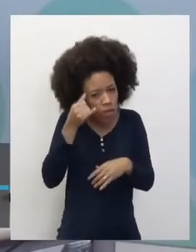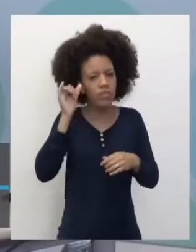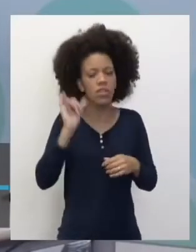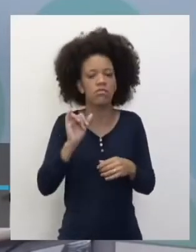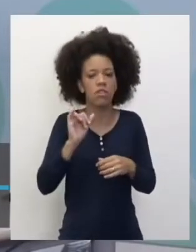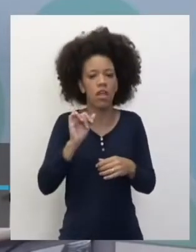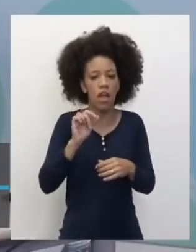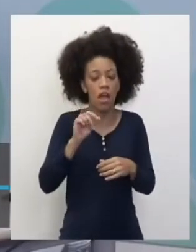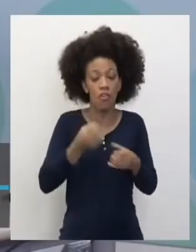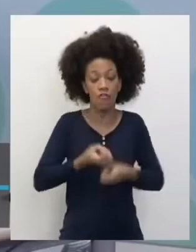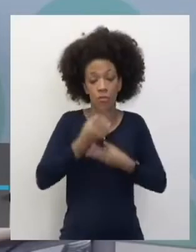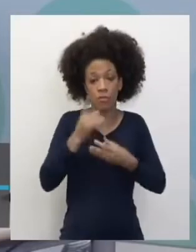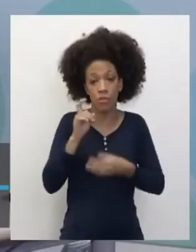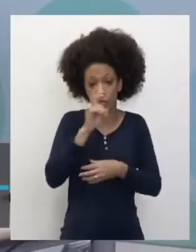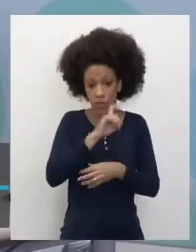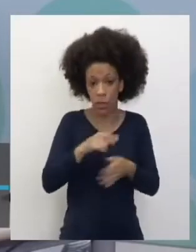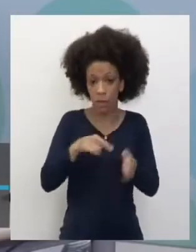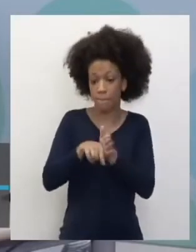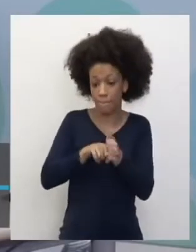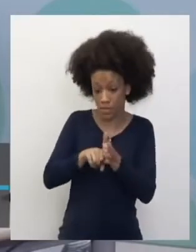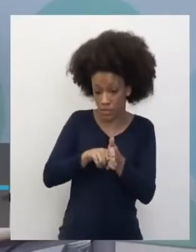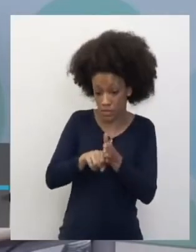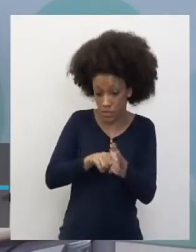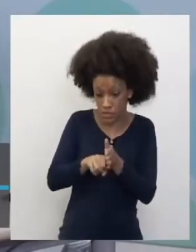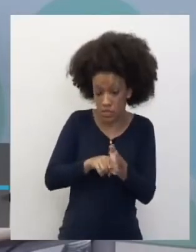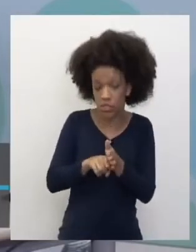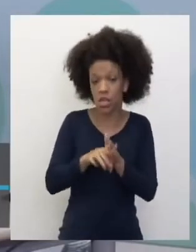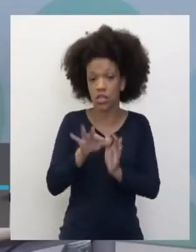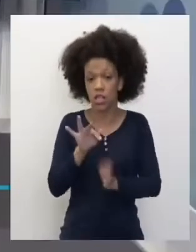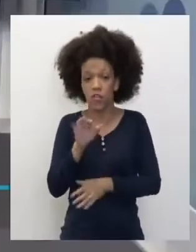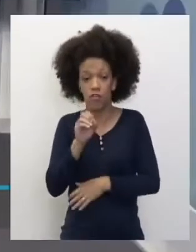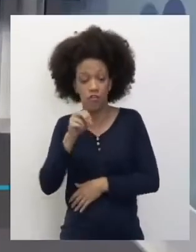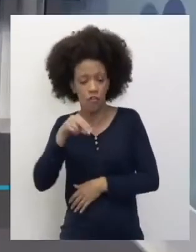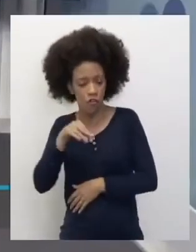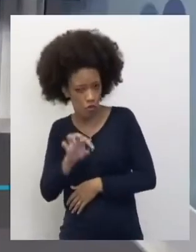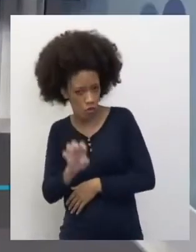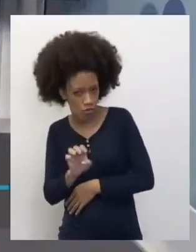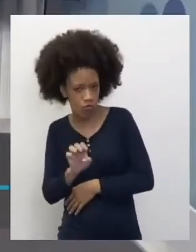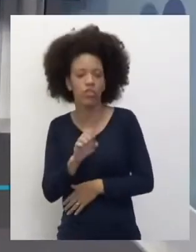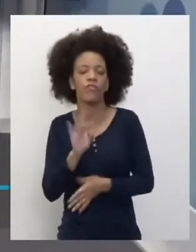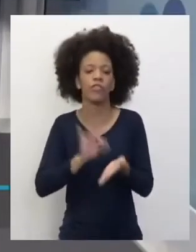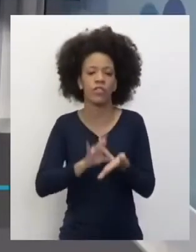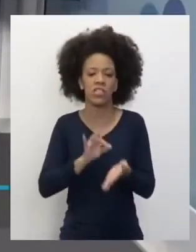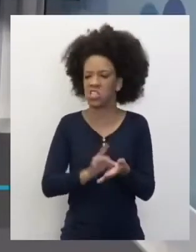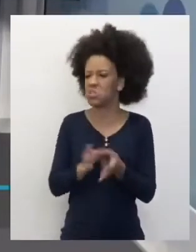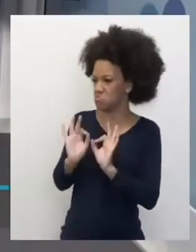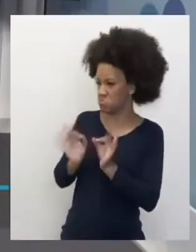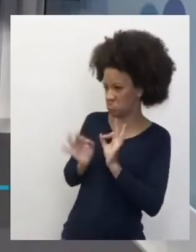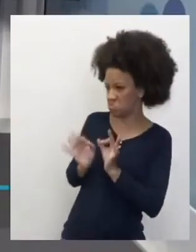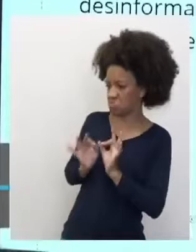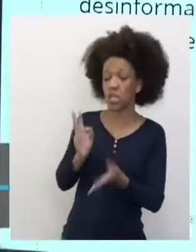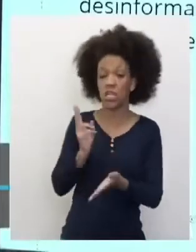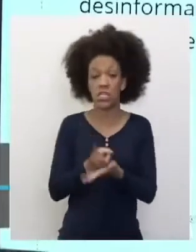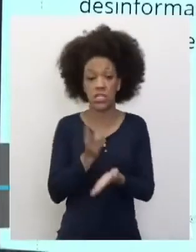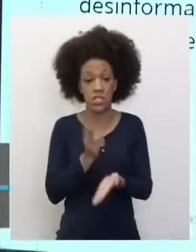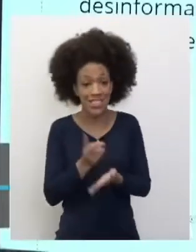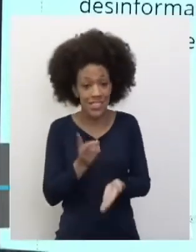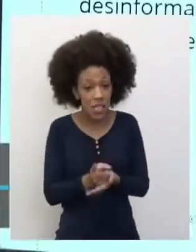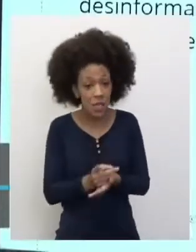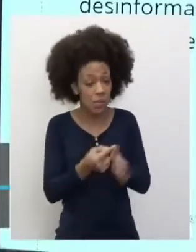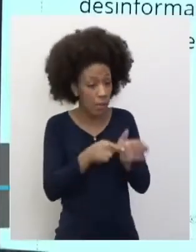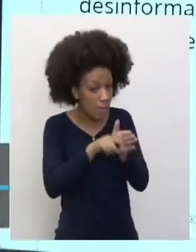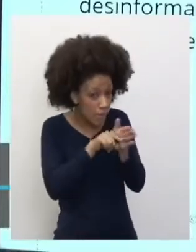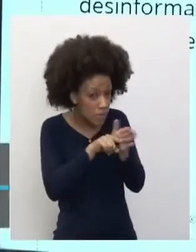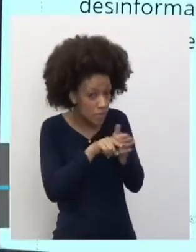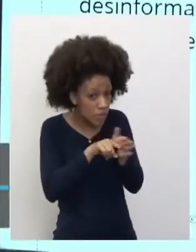Aí ele colocou pesquisa da fonte verdadeira. Foi o Arthur, tá bom? Isso mesmo, Arthur, certinho. Sempre checar a fonte, né?